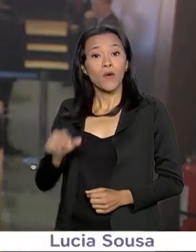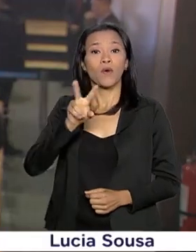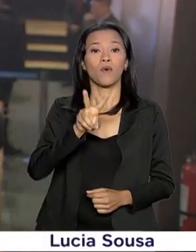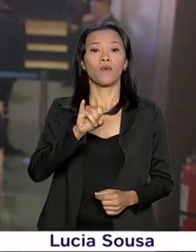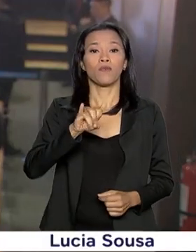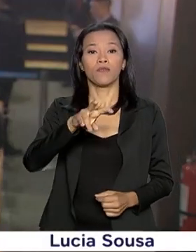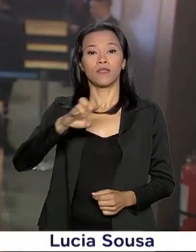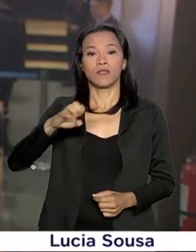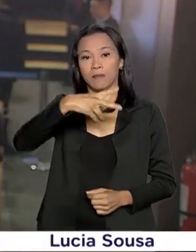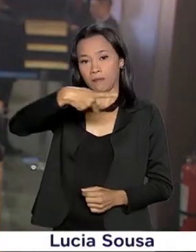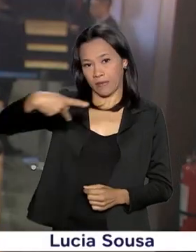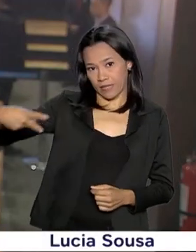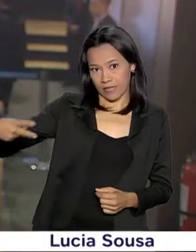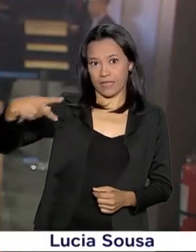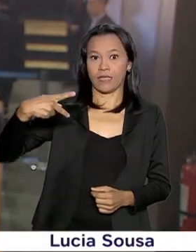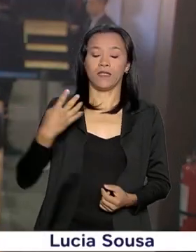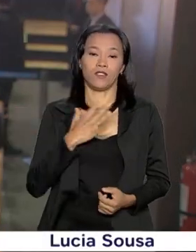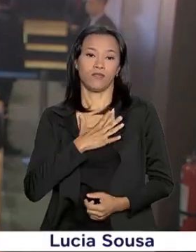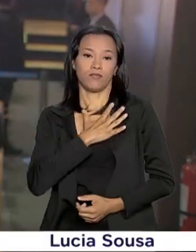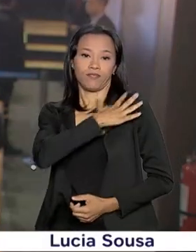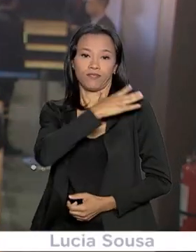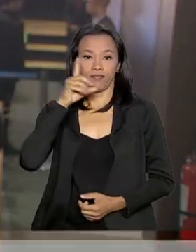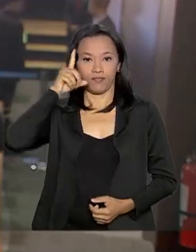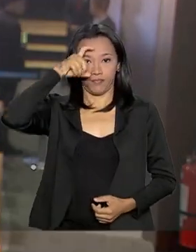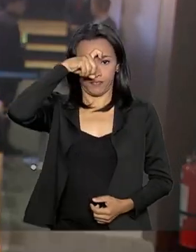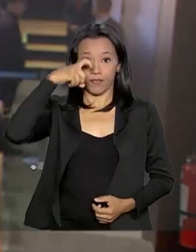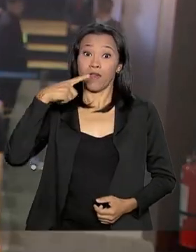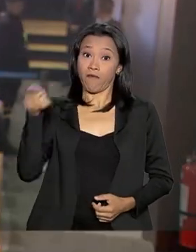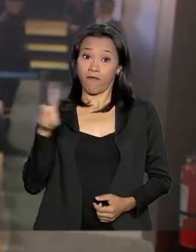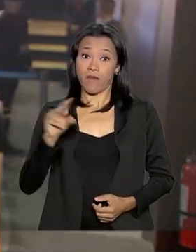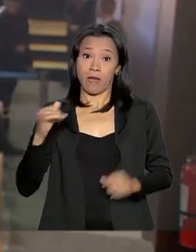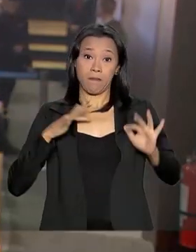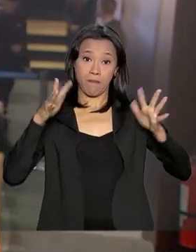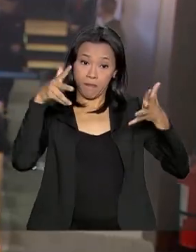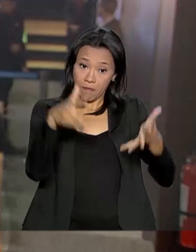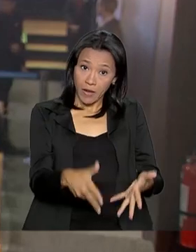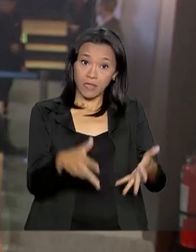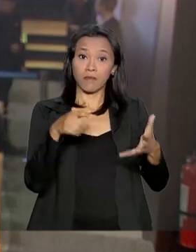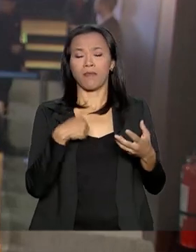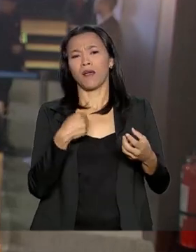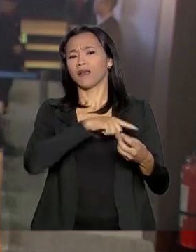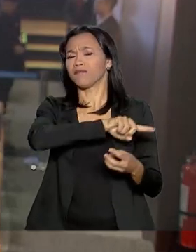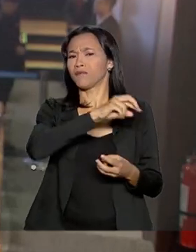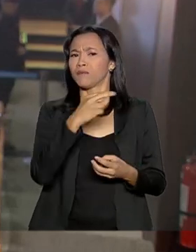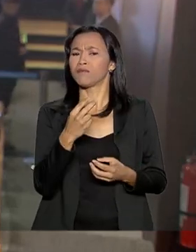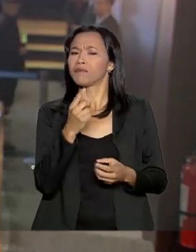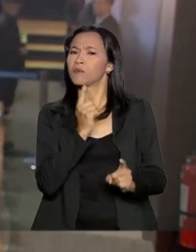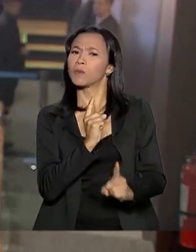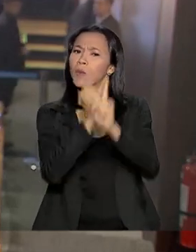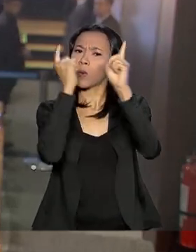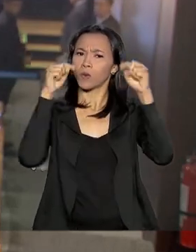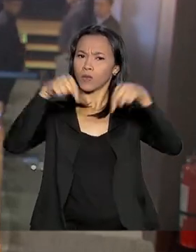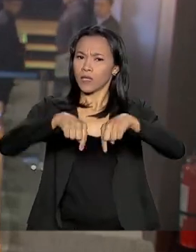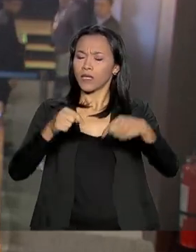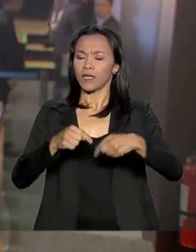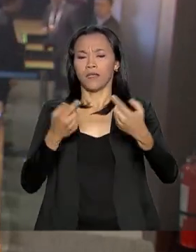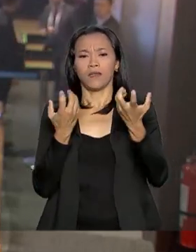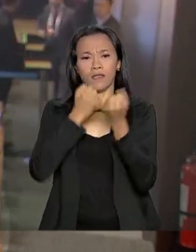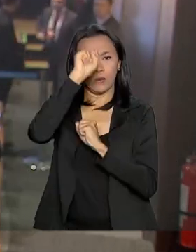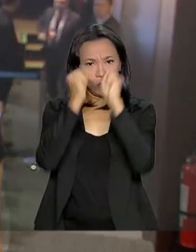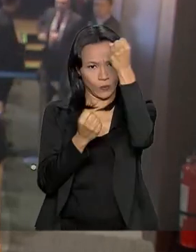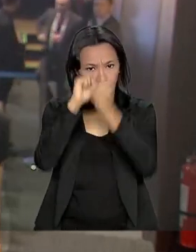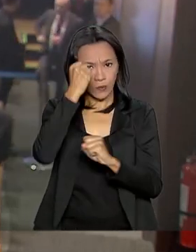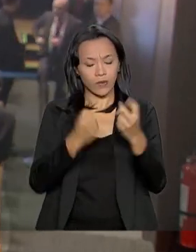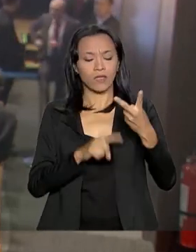Mourão, participa de seminário promovido pela revista Voto, em parceria com o Financial Times. Empresários da indústria, do setor